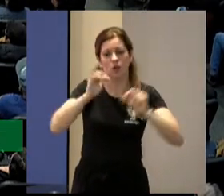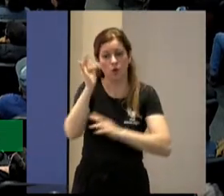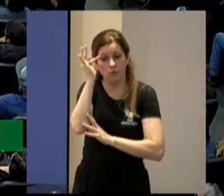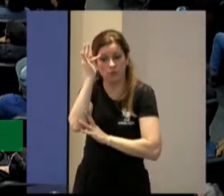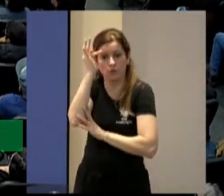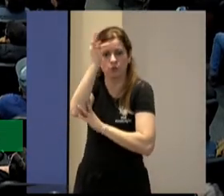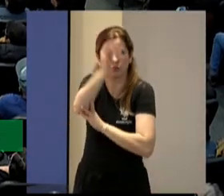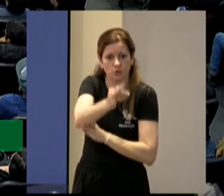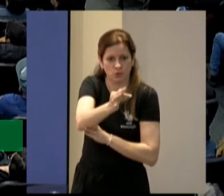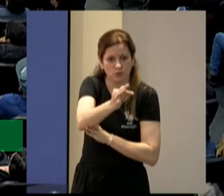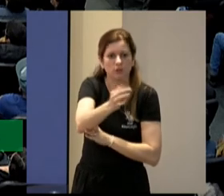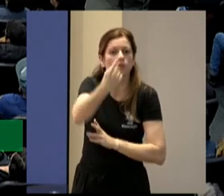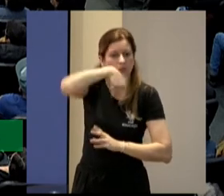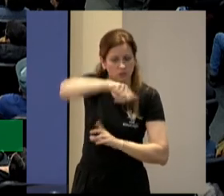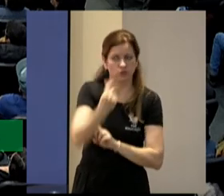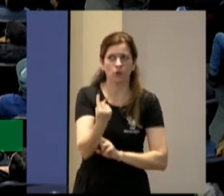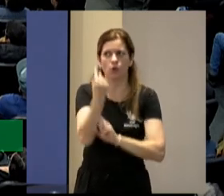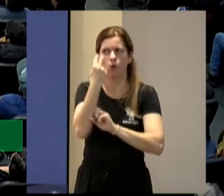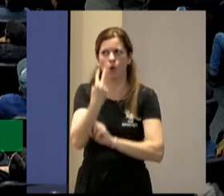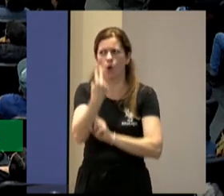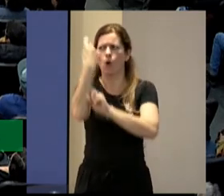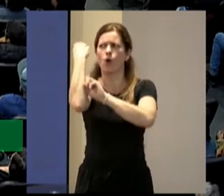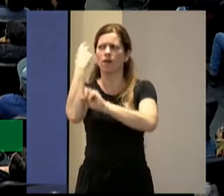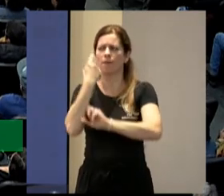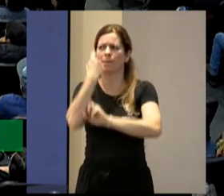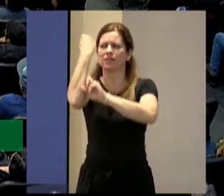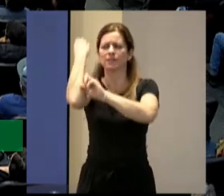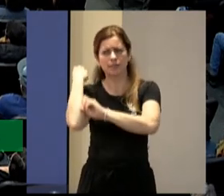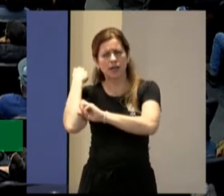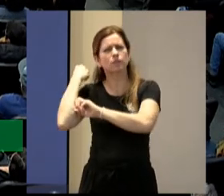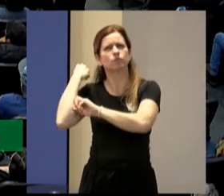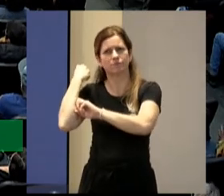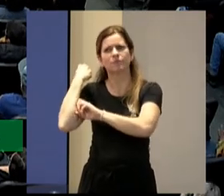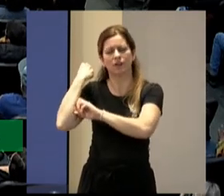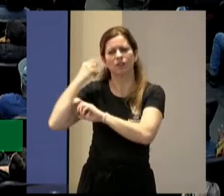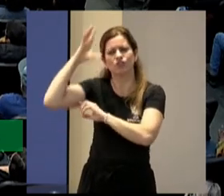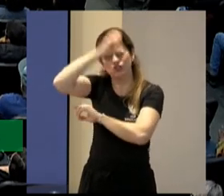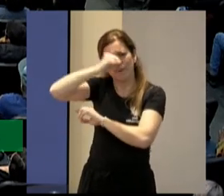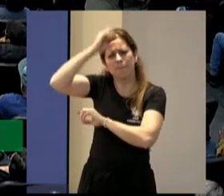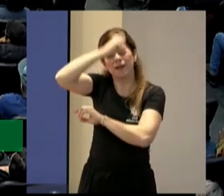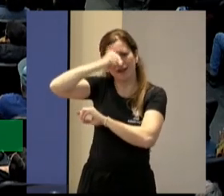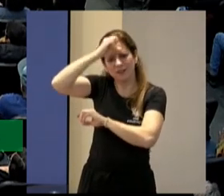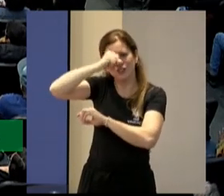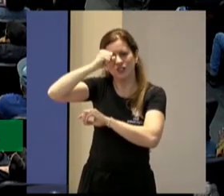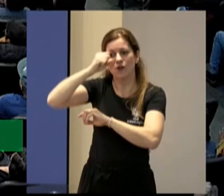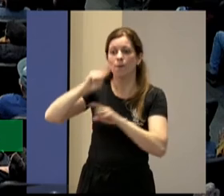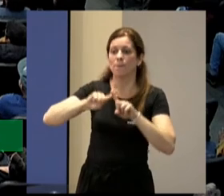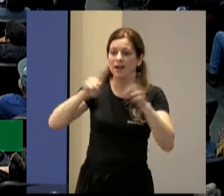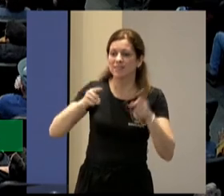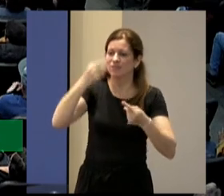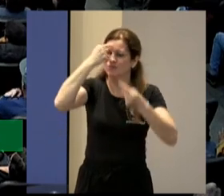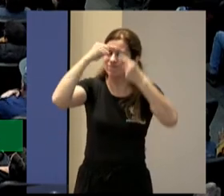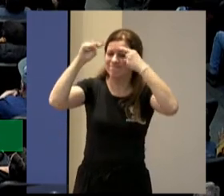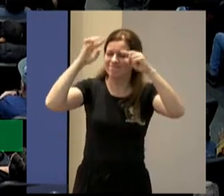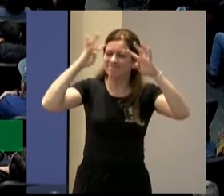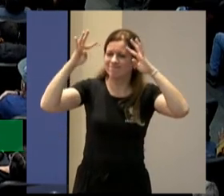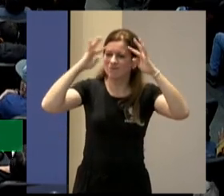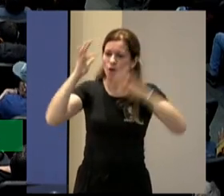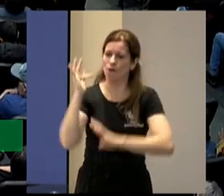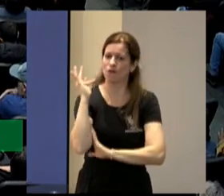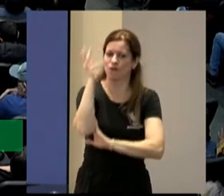olhar para o passado, aprender com ele, transformar esse presente e construir um futuro mais próspero.